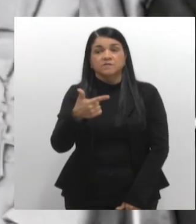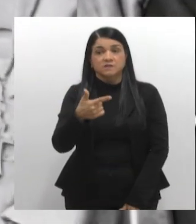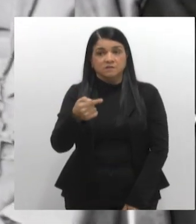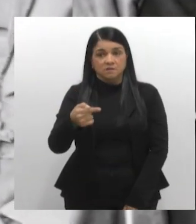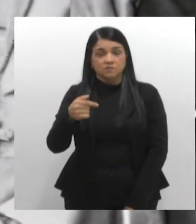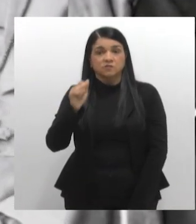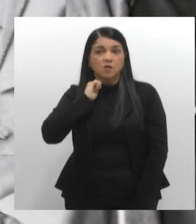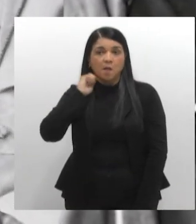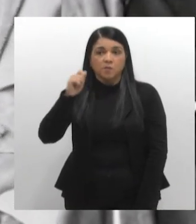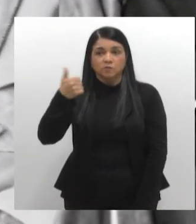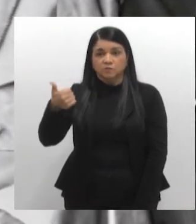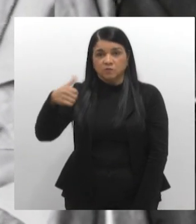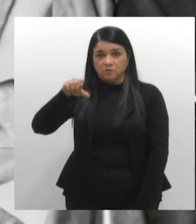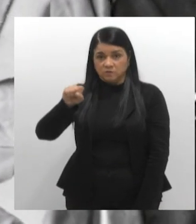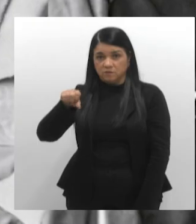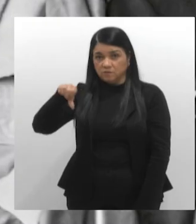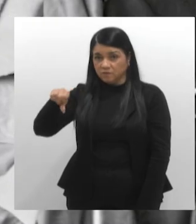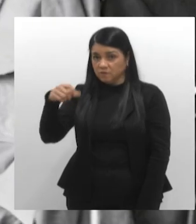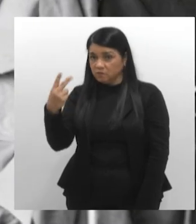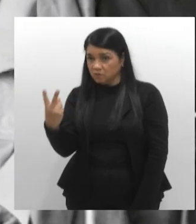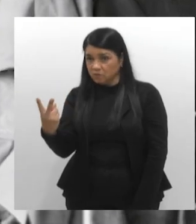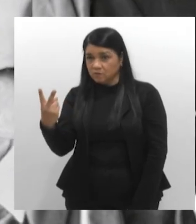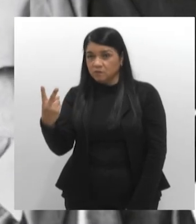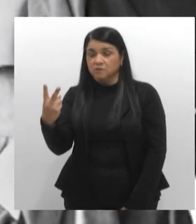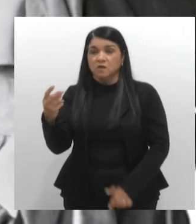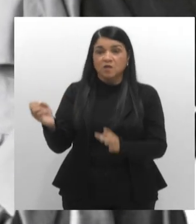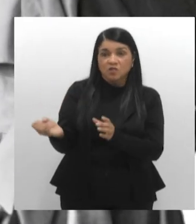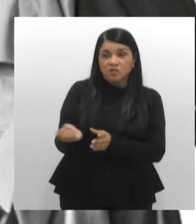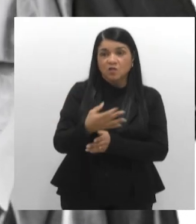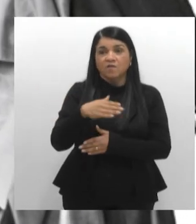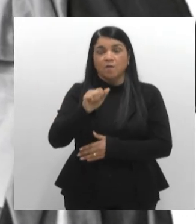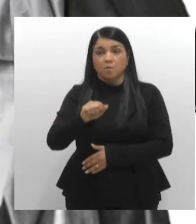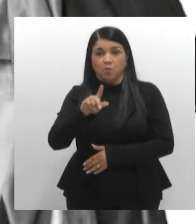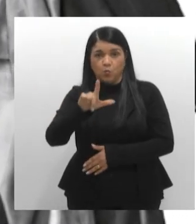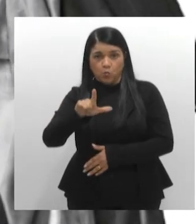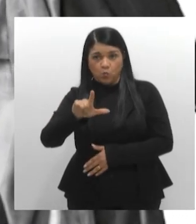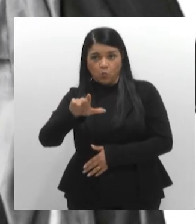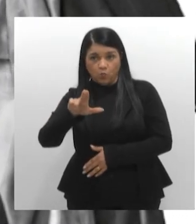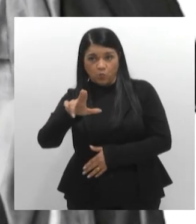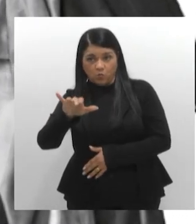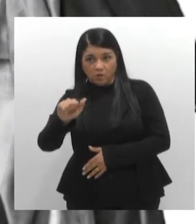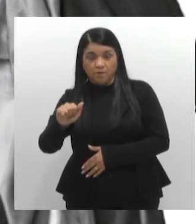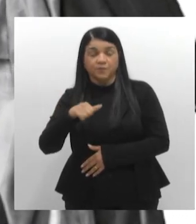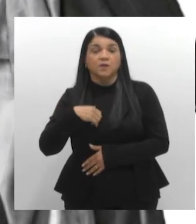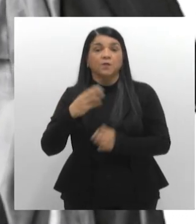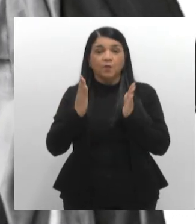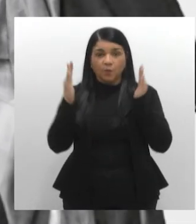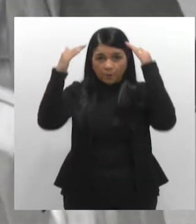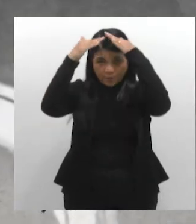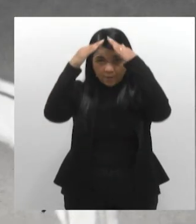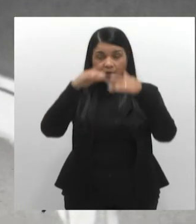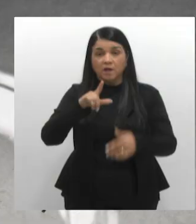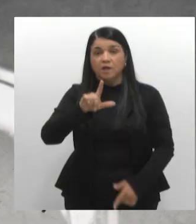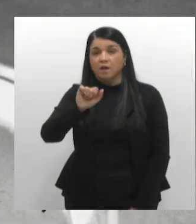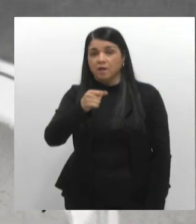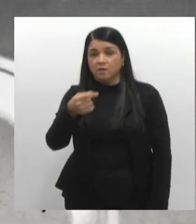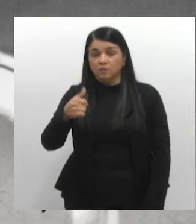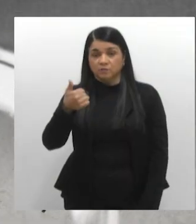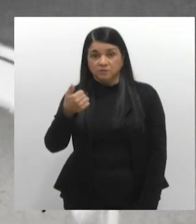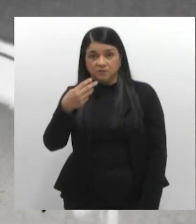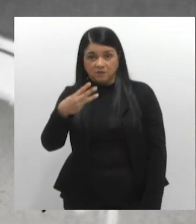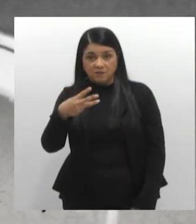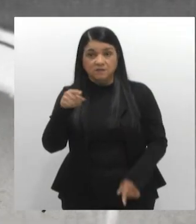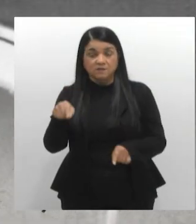1892, com a publicação da bula Ad Universis Orbis Ecclesias, o Papa Leão XIII eleva a diocese à categoria